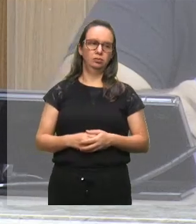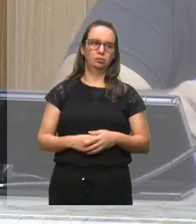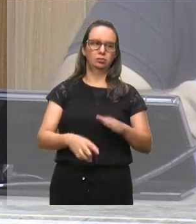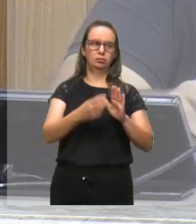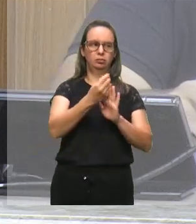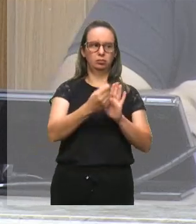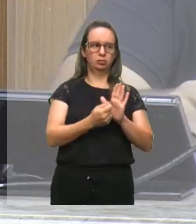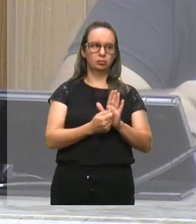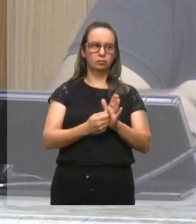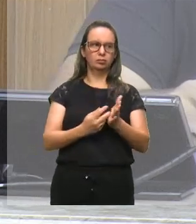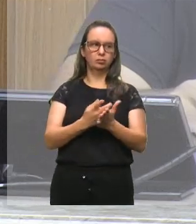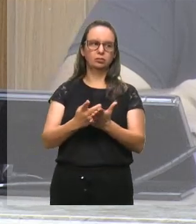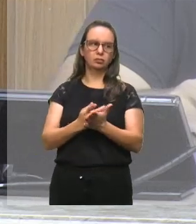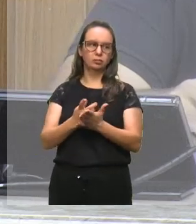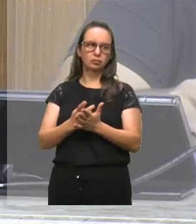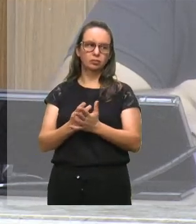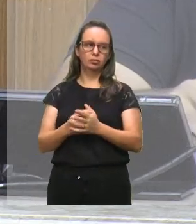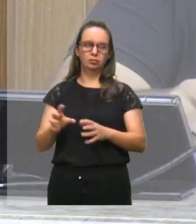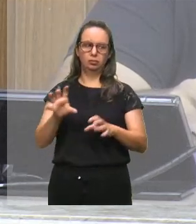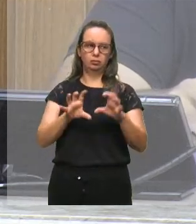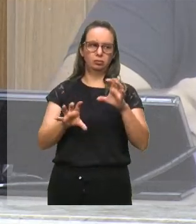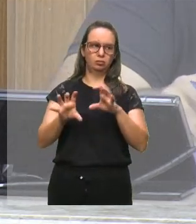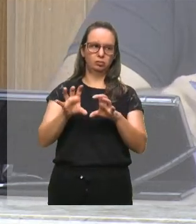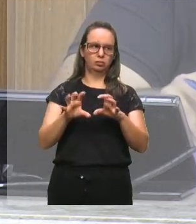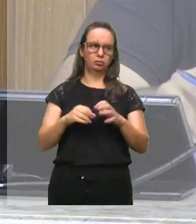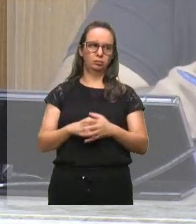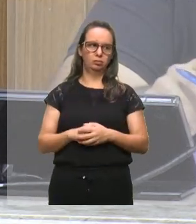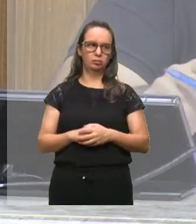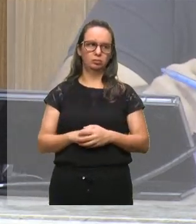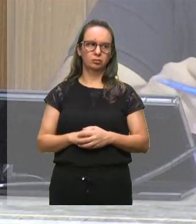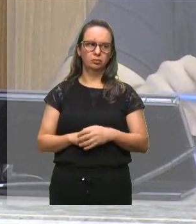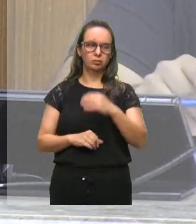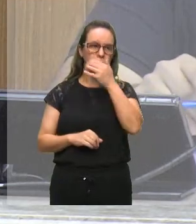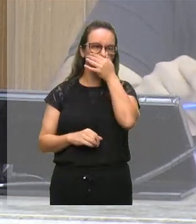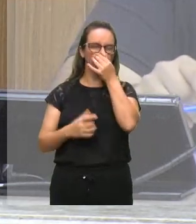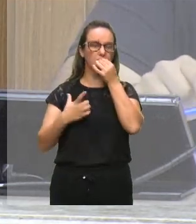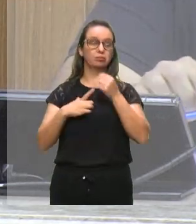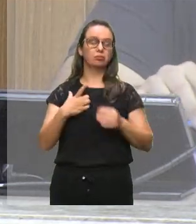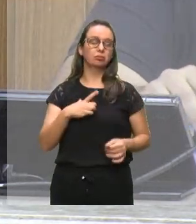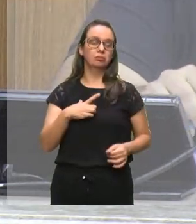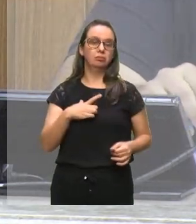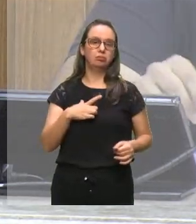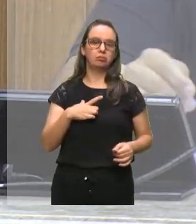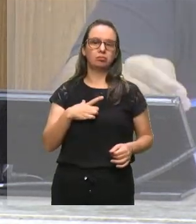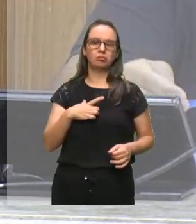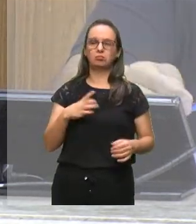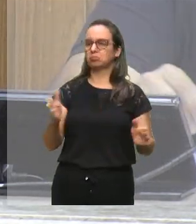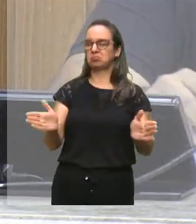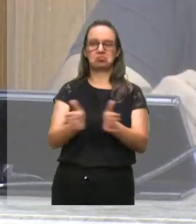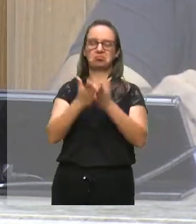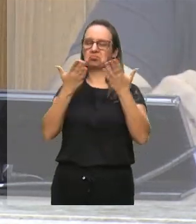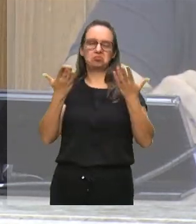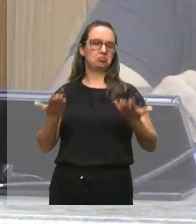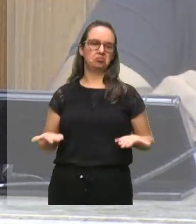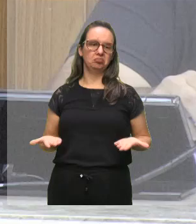brecha e readequar todo o orçamento. Então, não existe fórmula mágica. Não adianta a pessoa querer mudar o orçamento